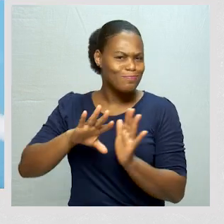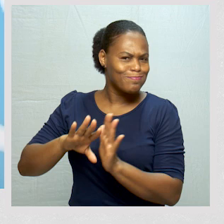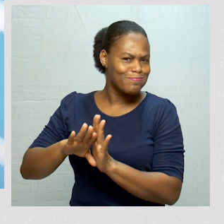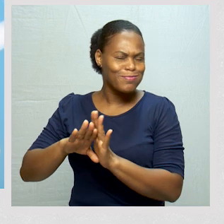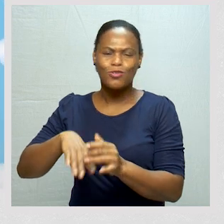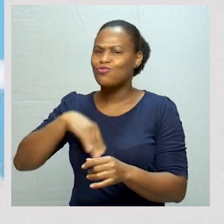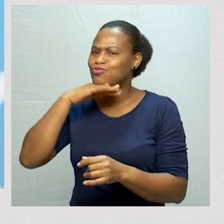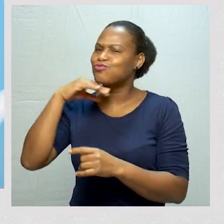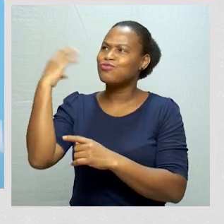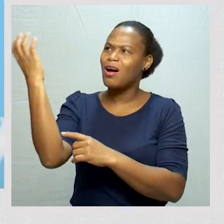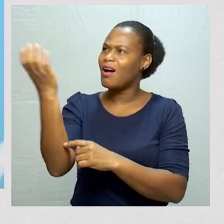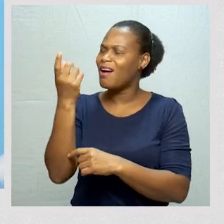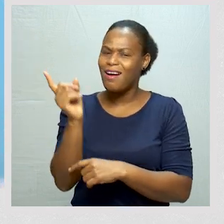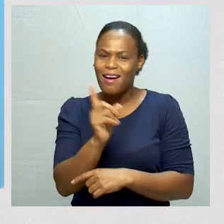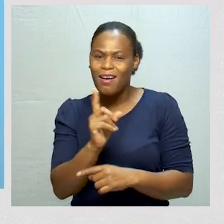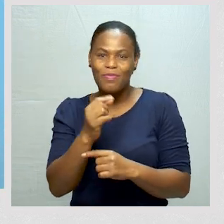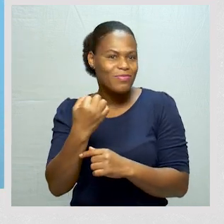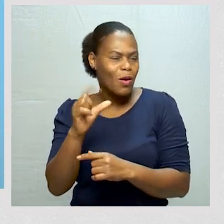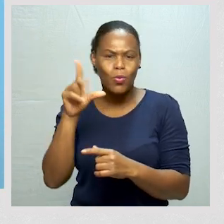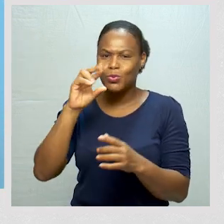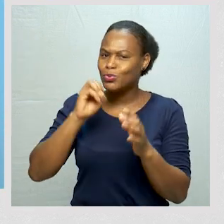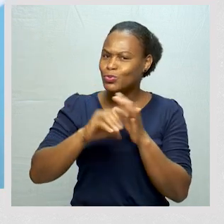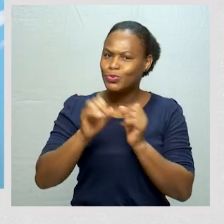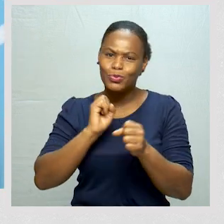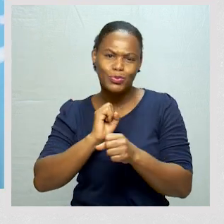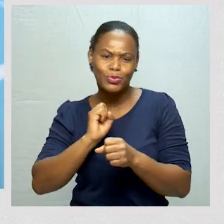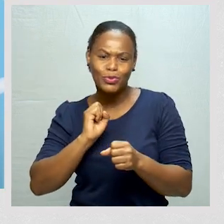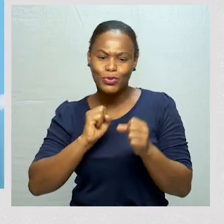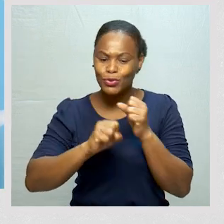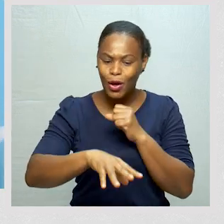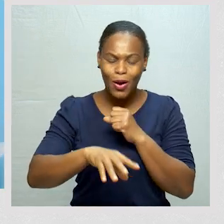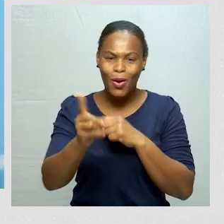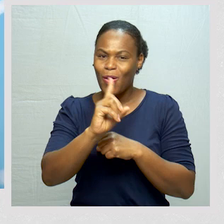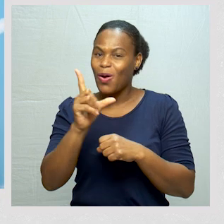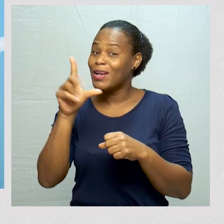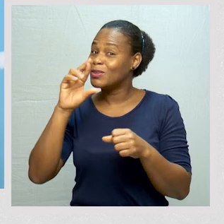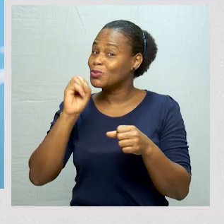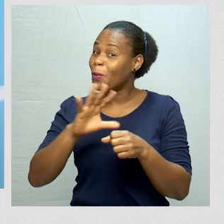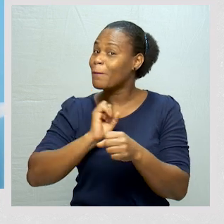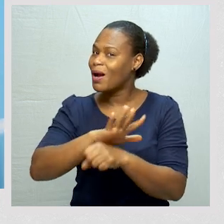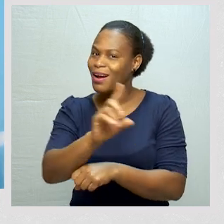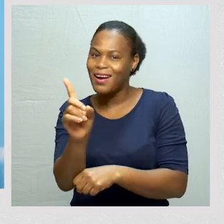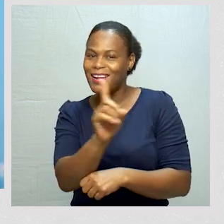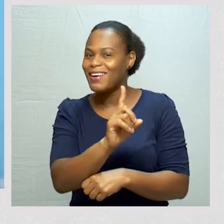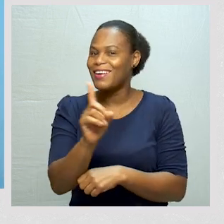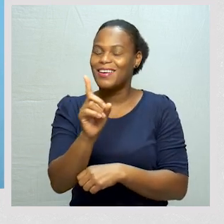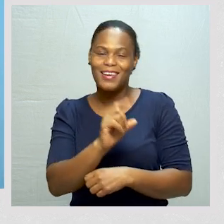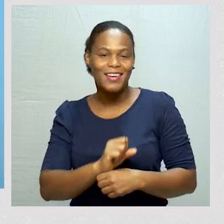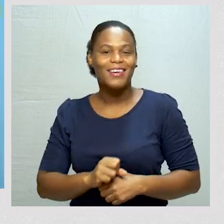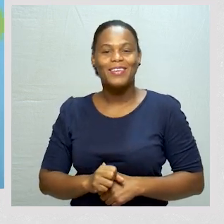Temos de deixar de poluir, não deitar lixo para o chão, não deitar lixo